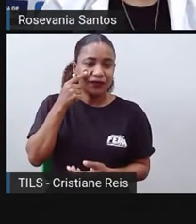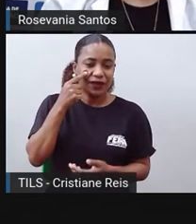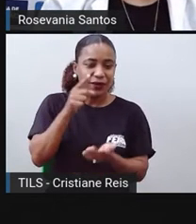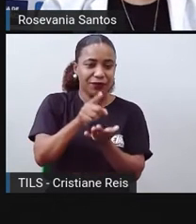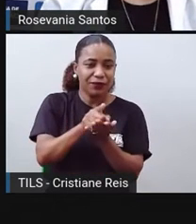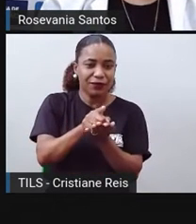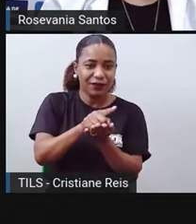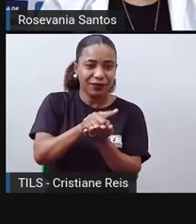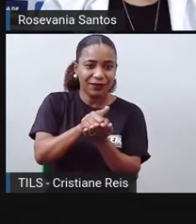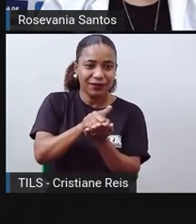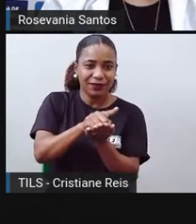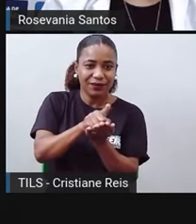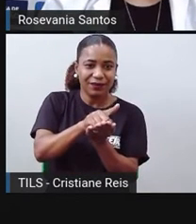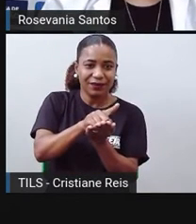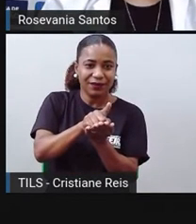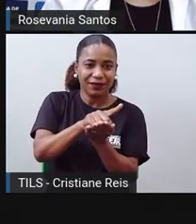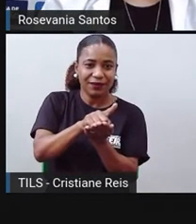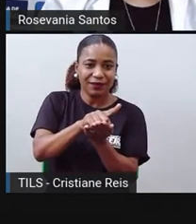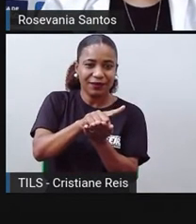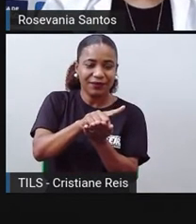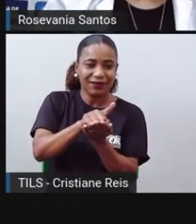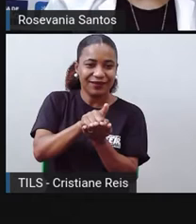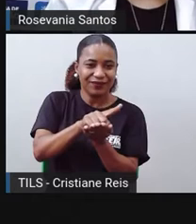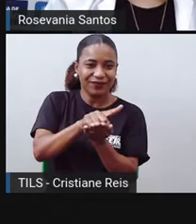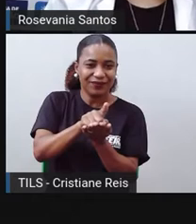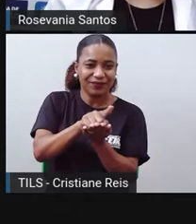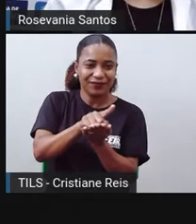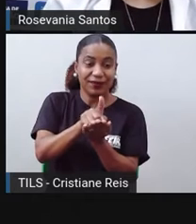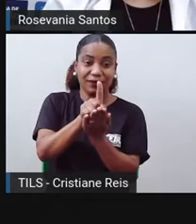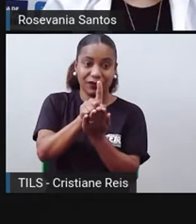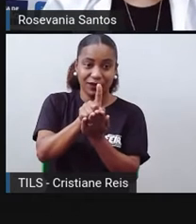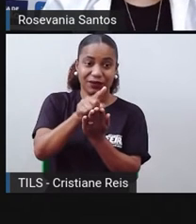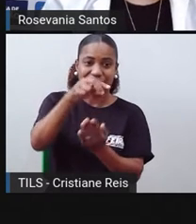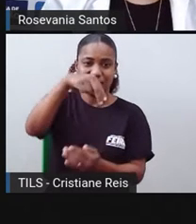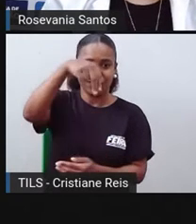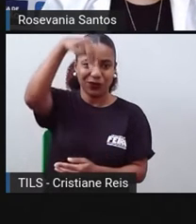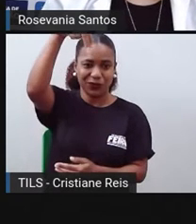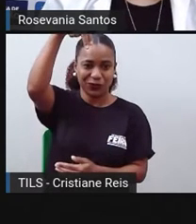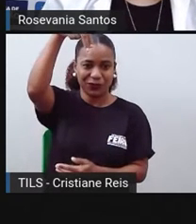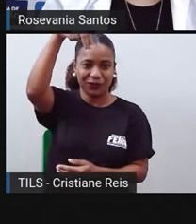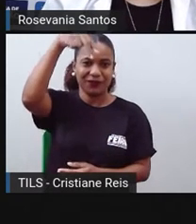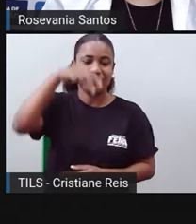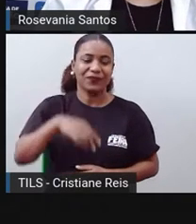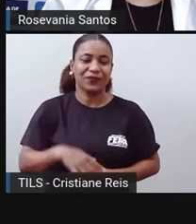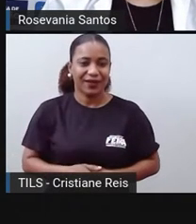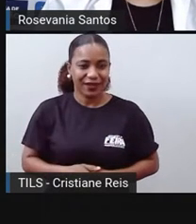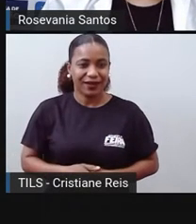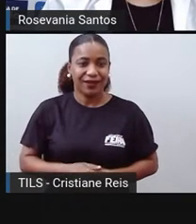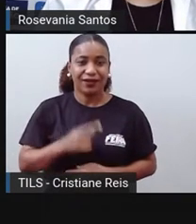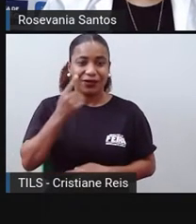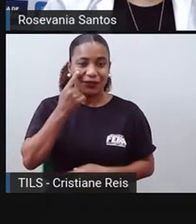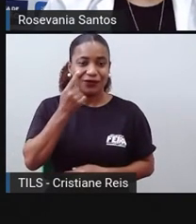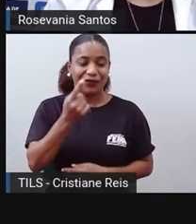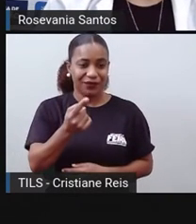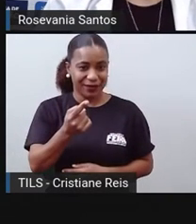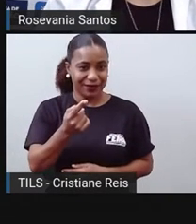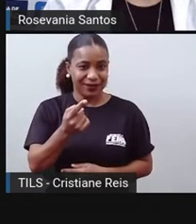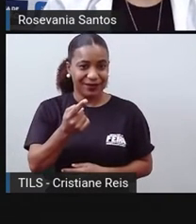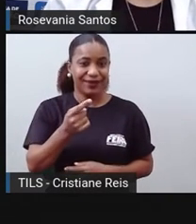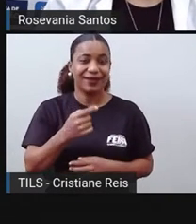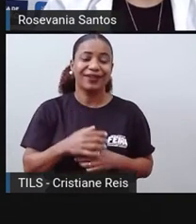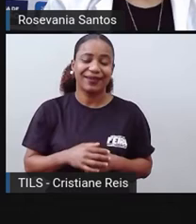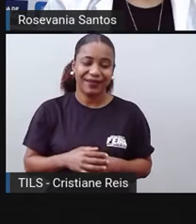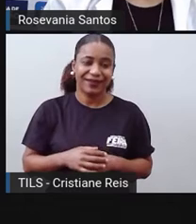que a gente tem por conta, né, dessas características físicas do próprio planeta. E aí você vai perceber que ele está aqui dentro